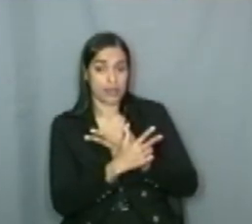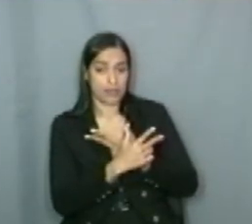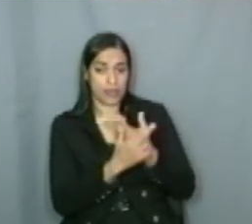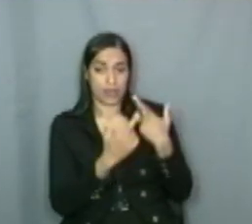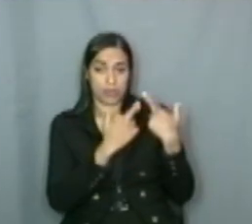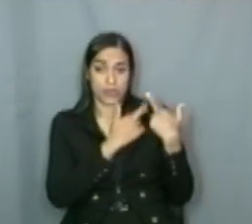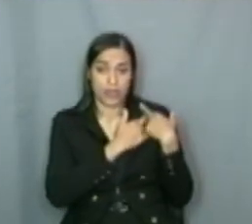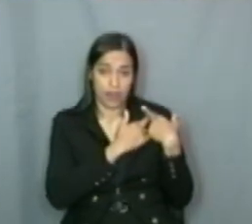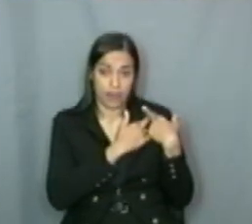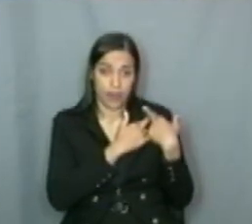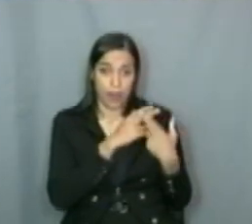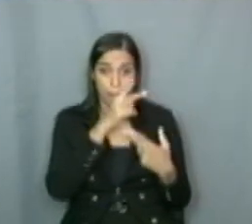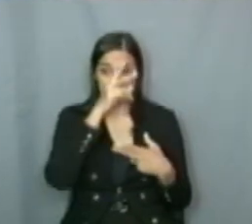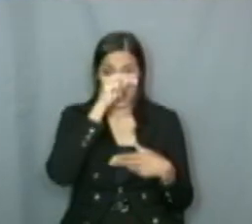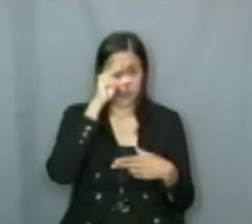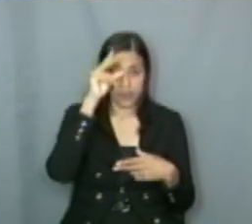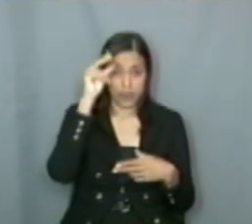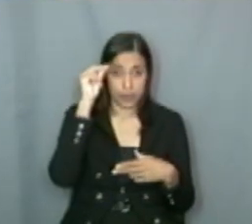Prefeitura, parceiro.